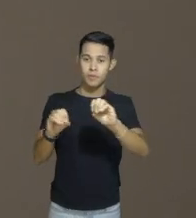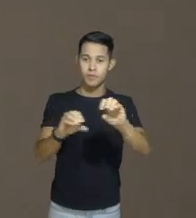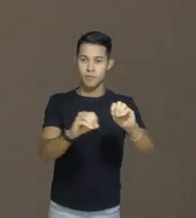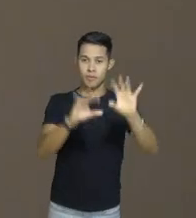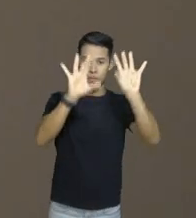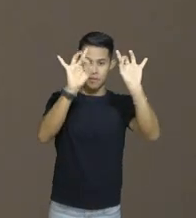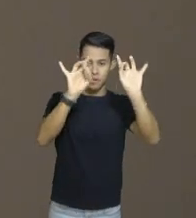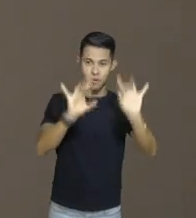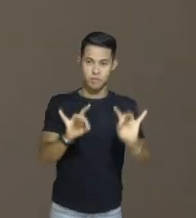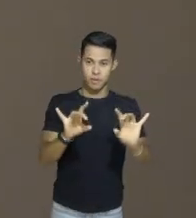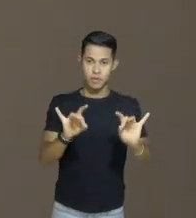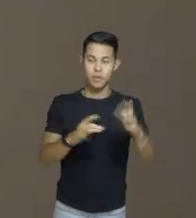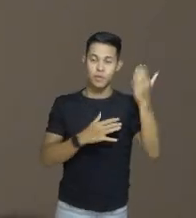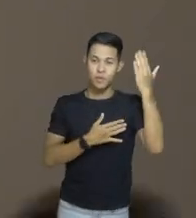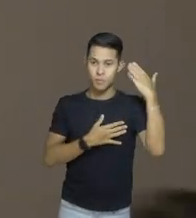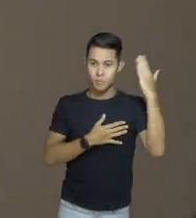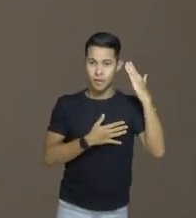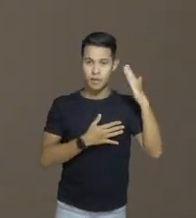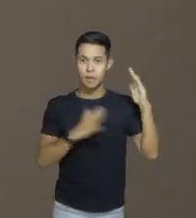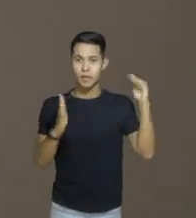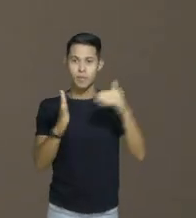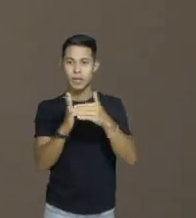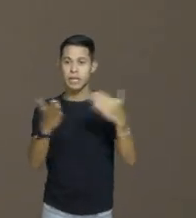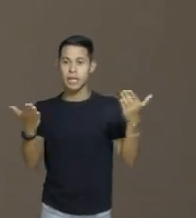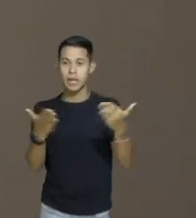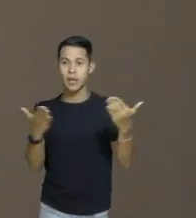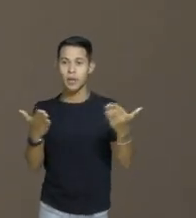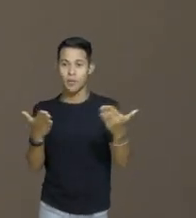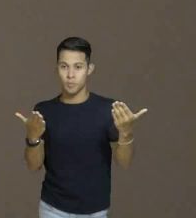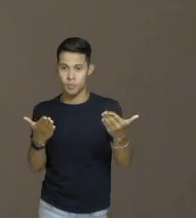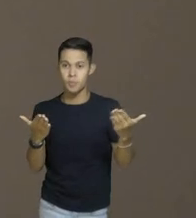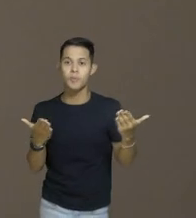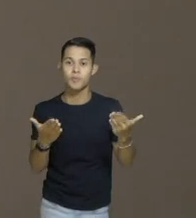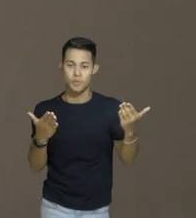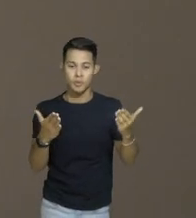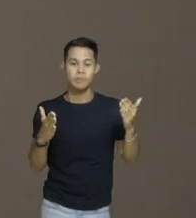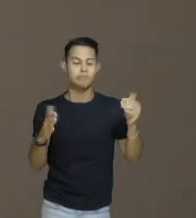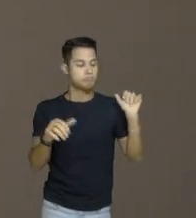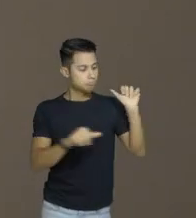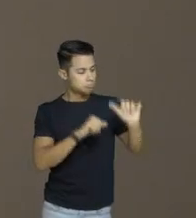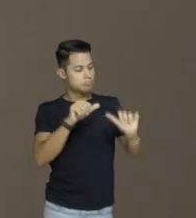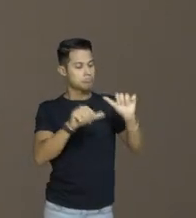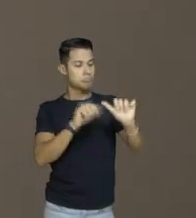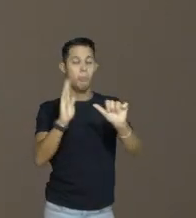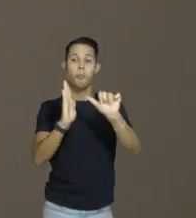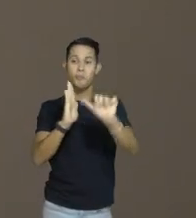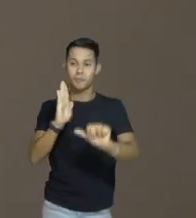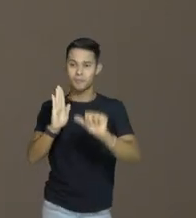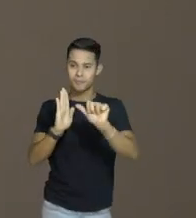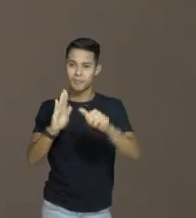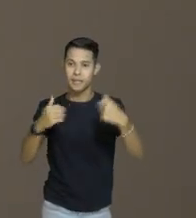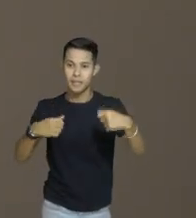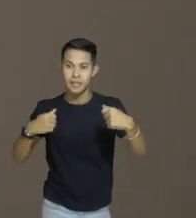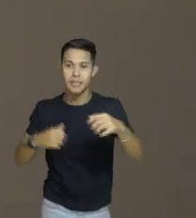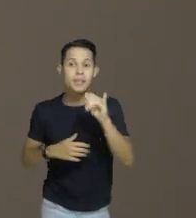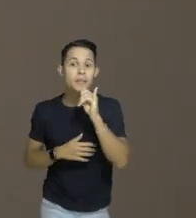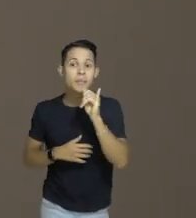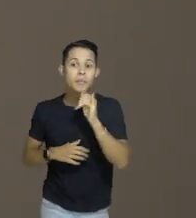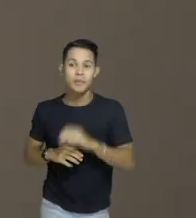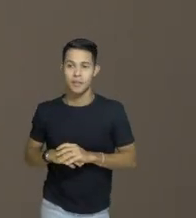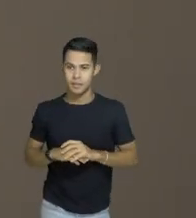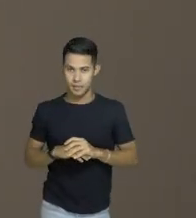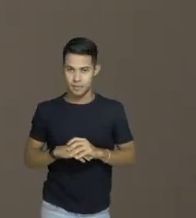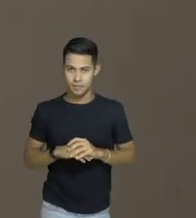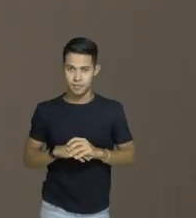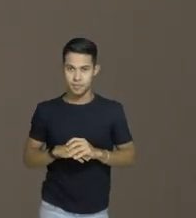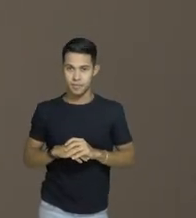construída, para tudo que já mudou e como ela tem que se atualizar. Vou dar um exemplo para vocês. Desde que